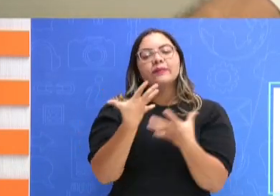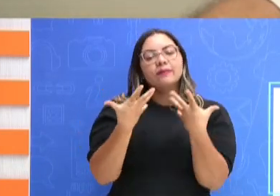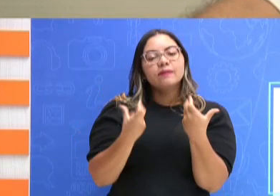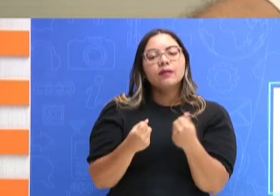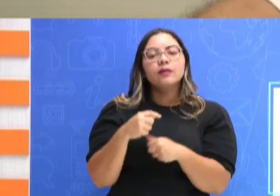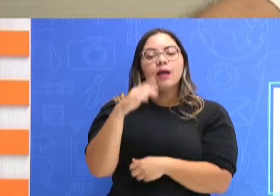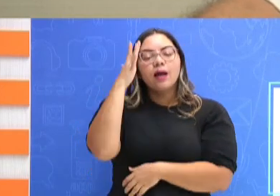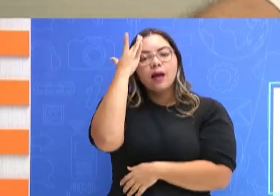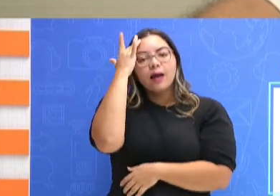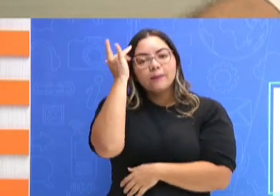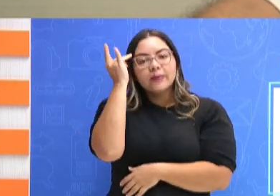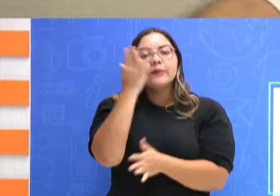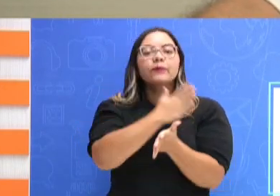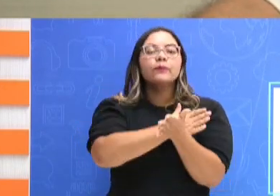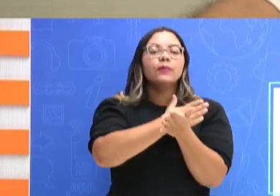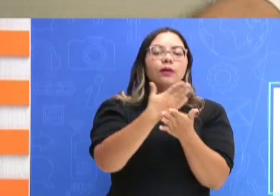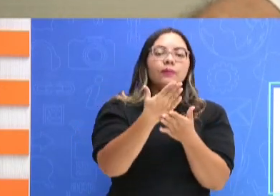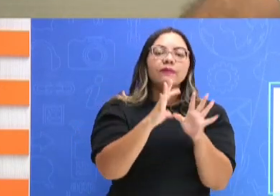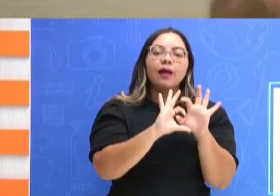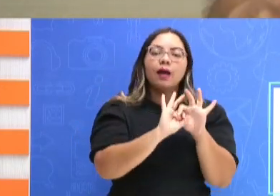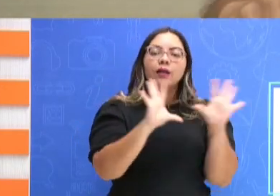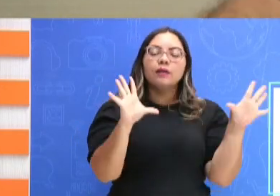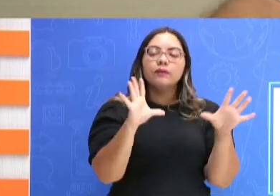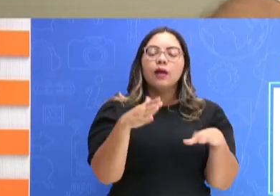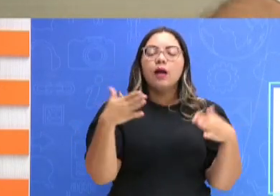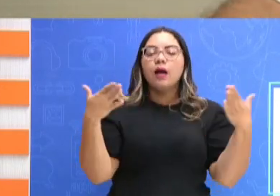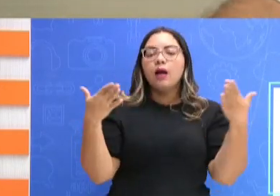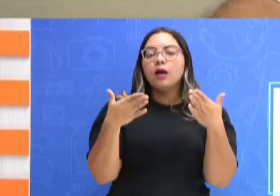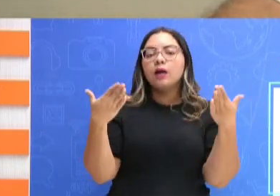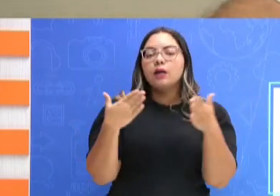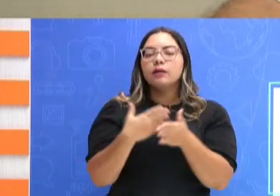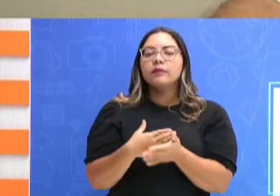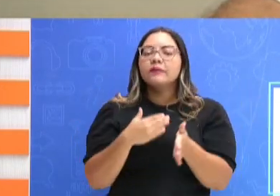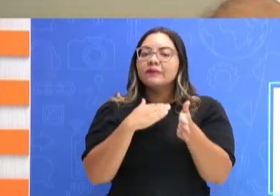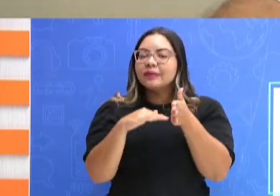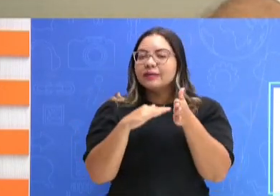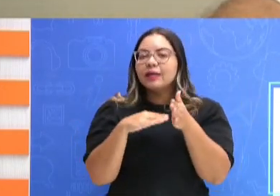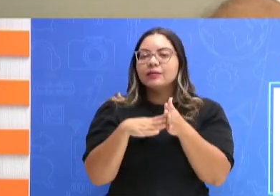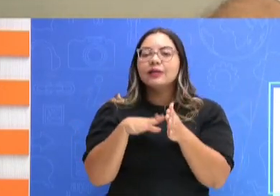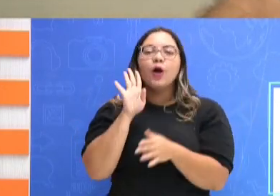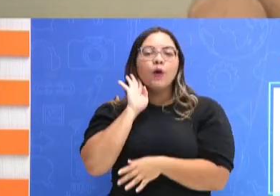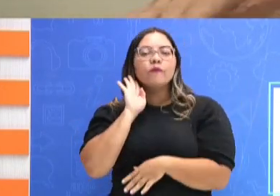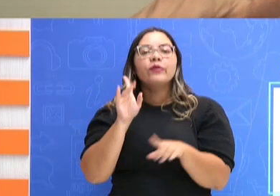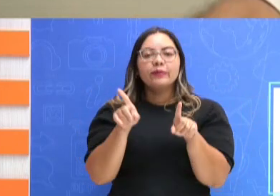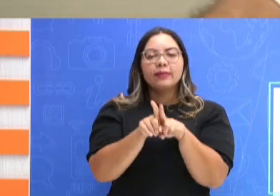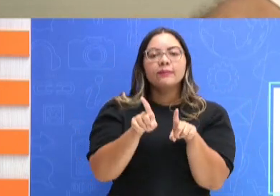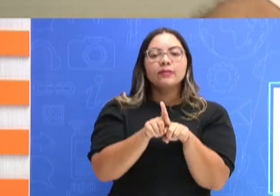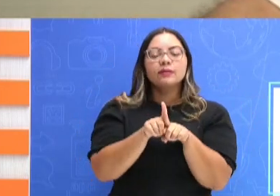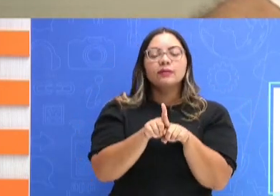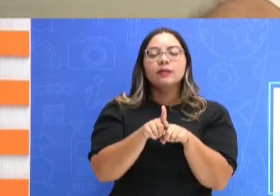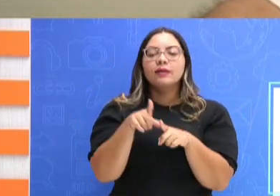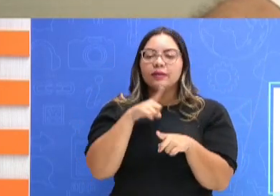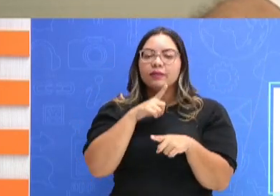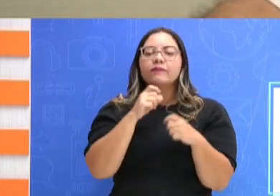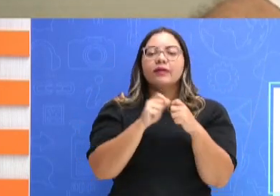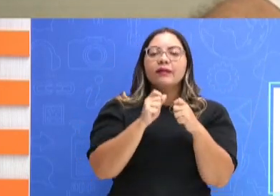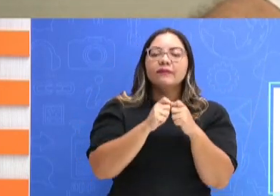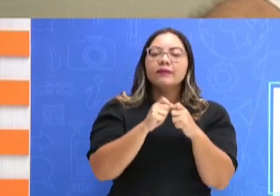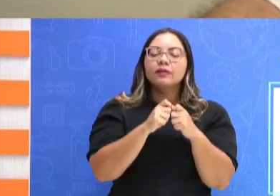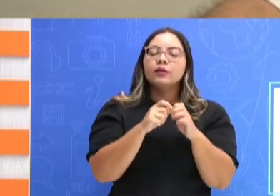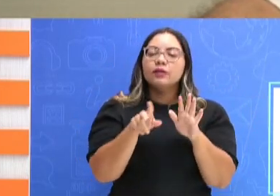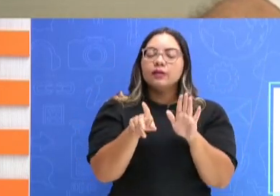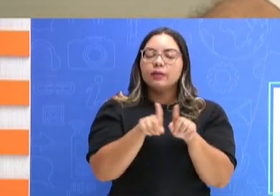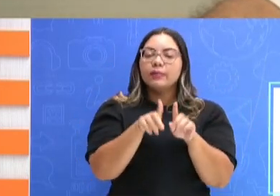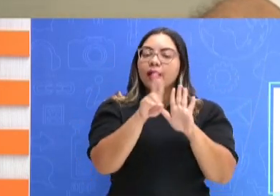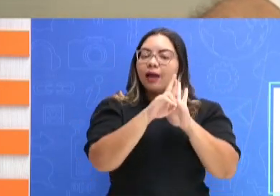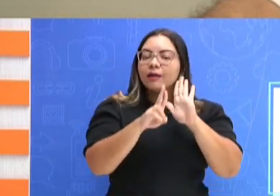a partir de amanhã, já começar essa liberação. Nesse momento, o nosso secretário já está nos escutando, com certeza, já vai estar providenciando para que a gente